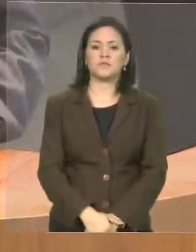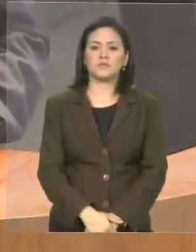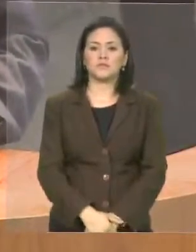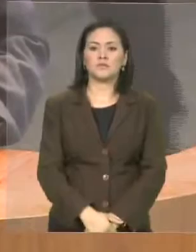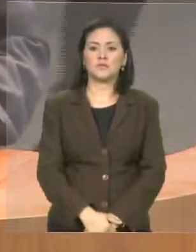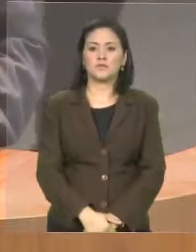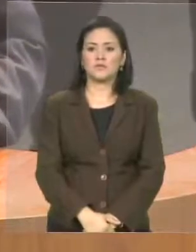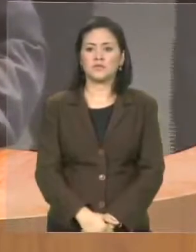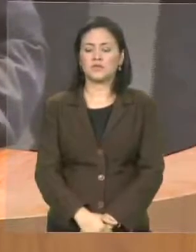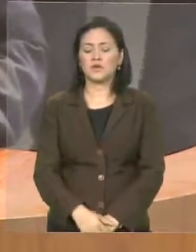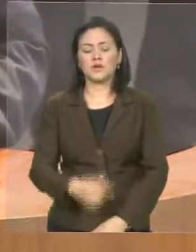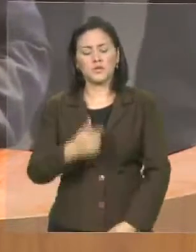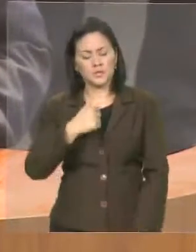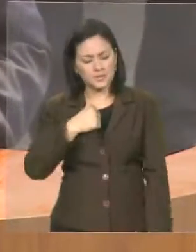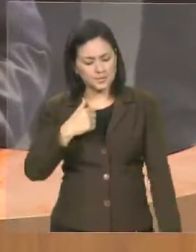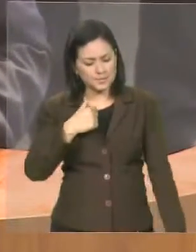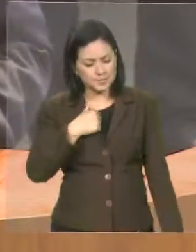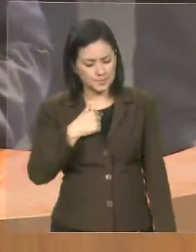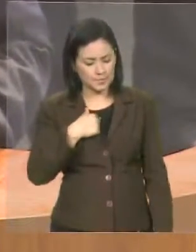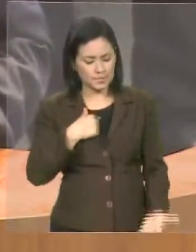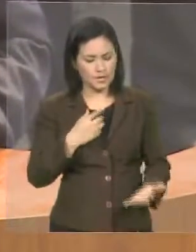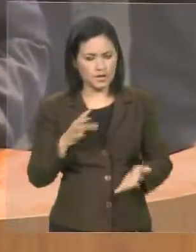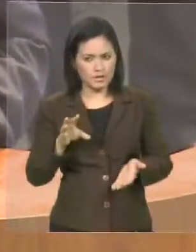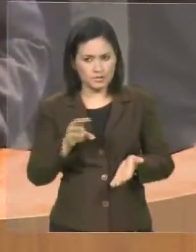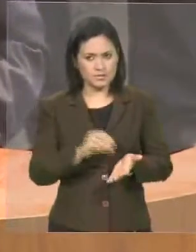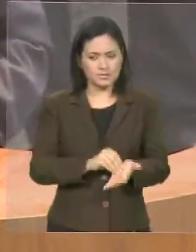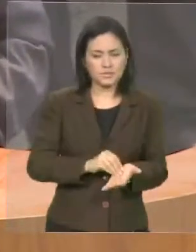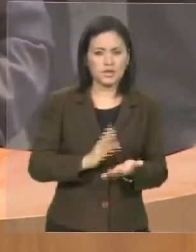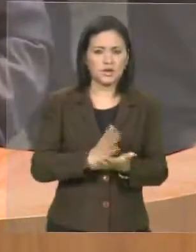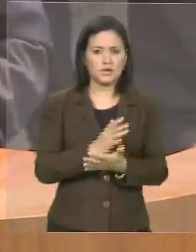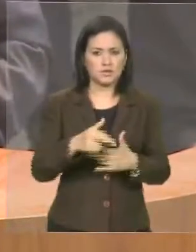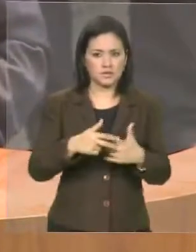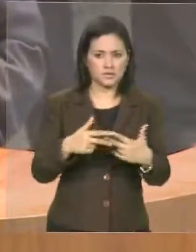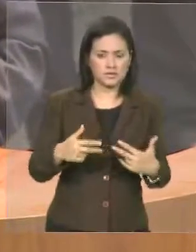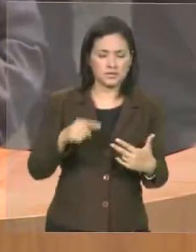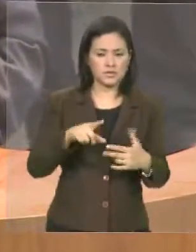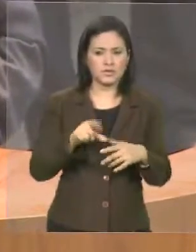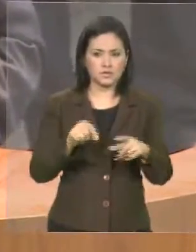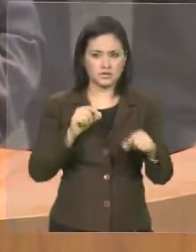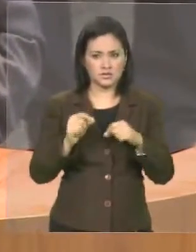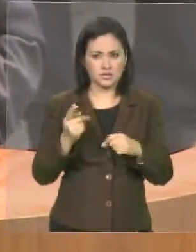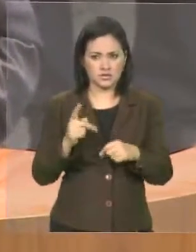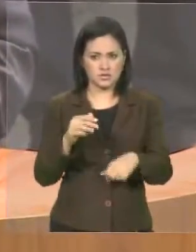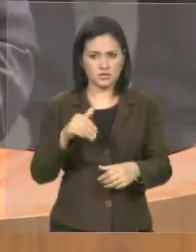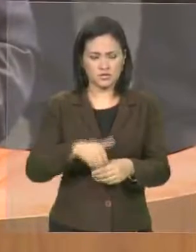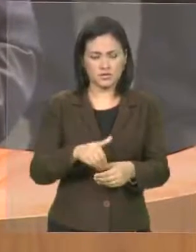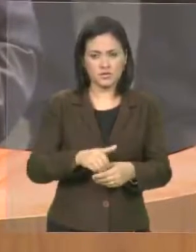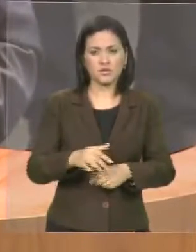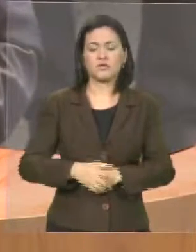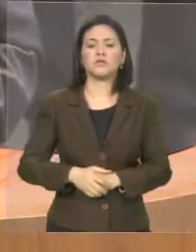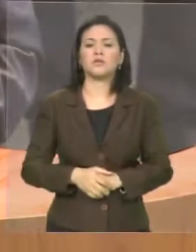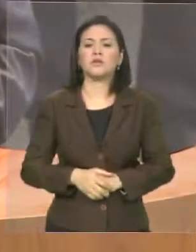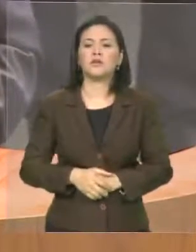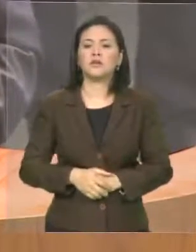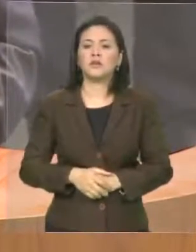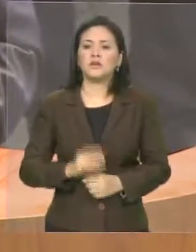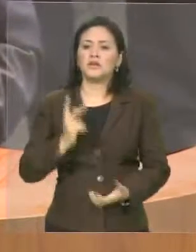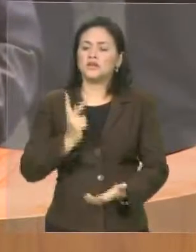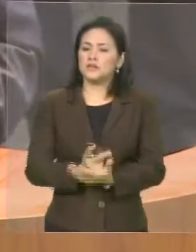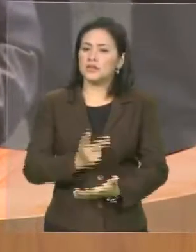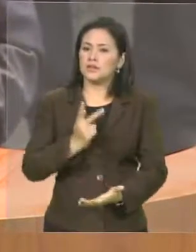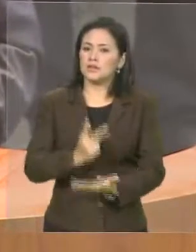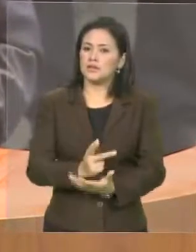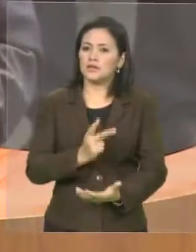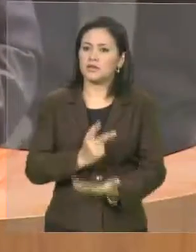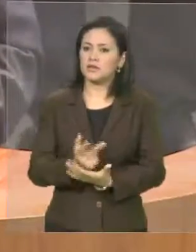aqui alguma coisa do recurso, ou da decisão aqui do seu voto, quer dizer, sempre haverá os